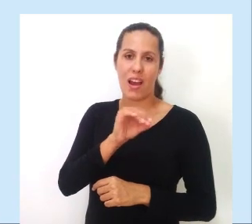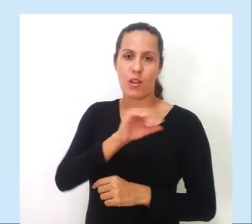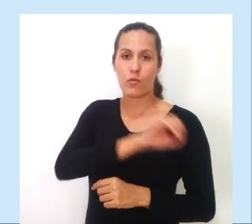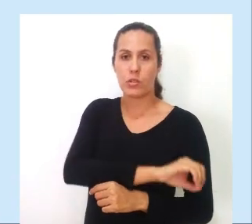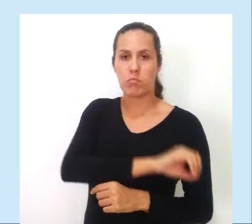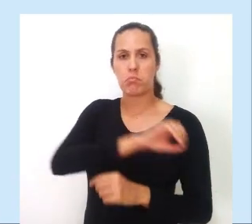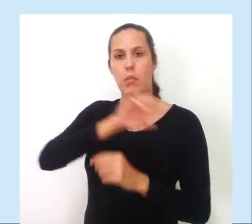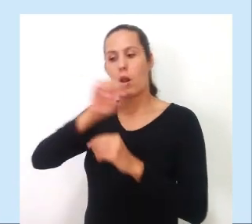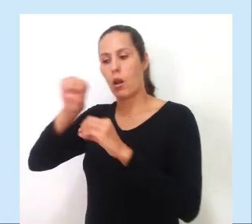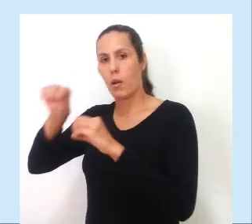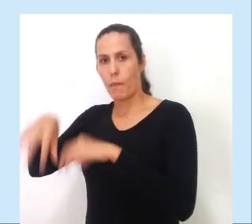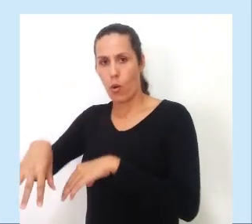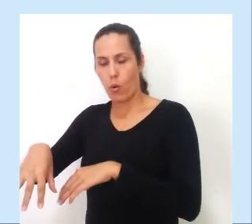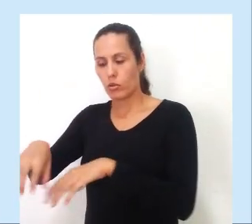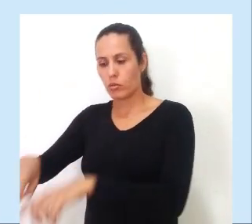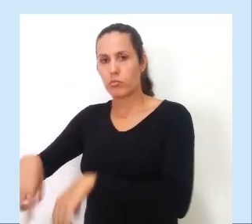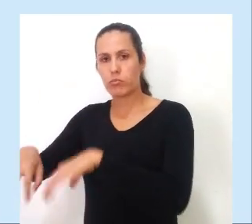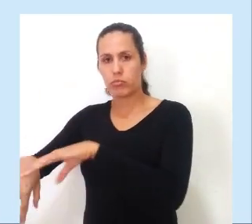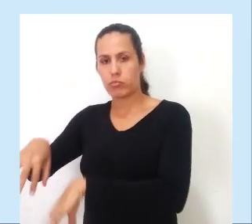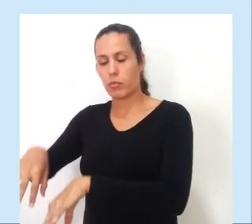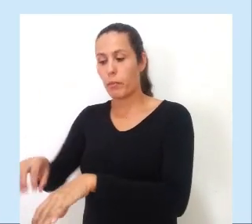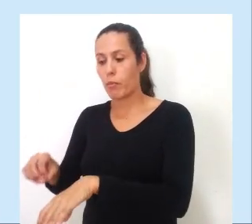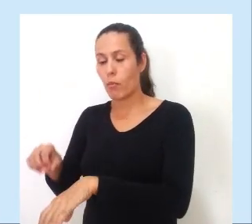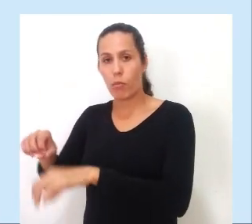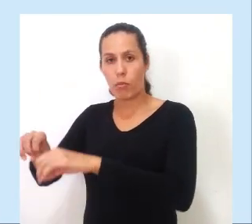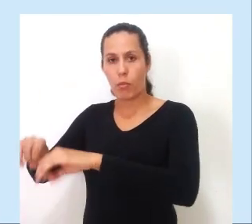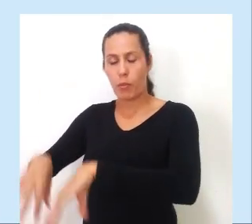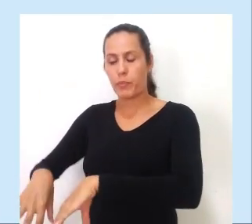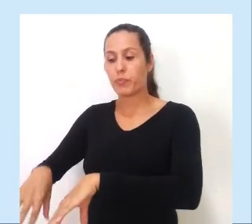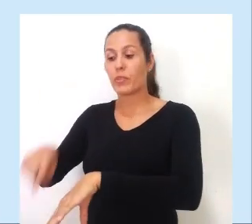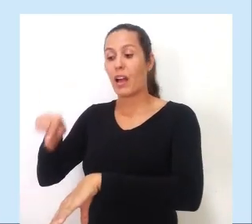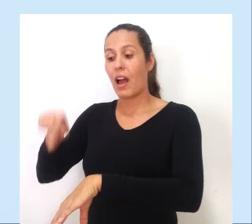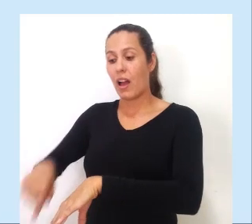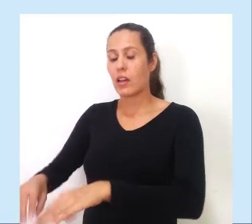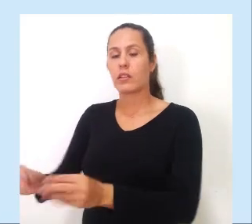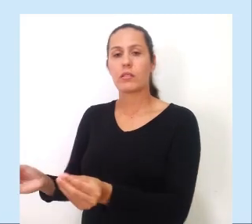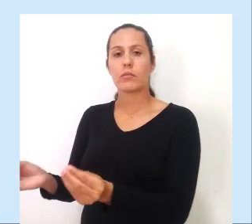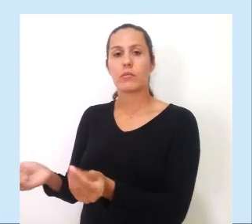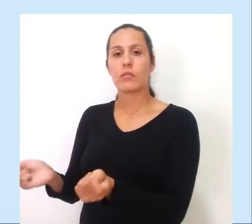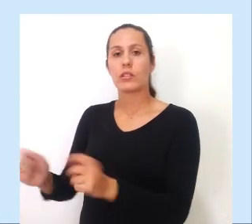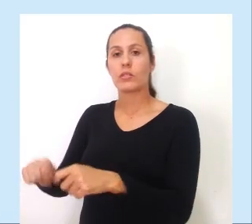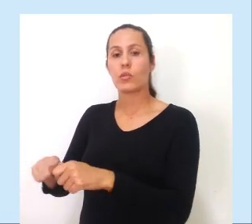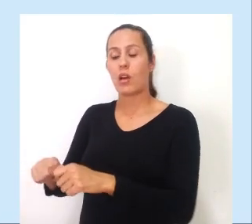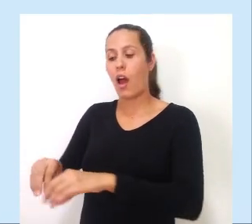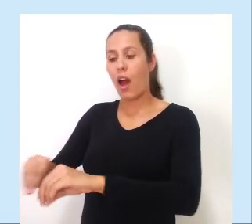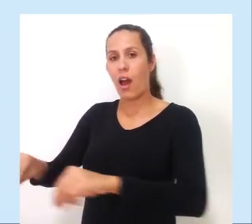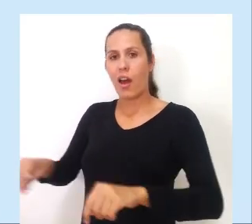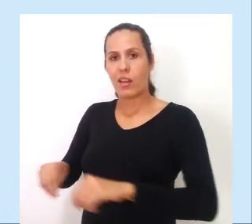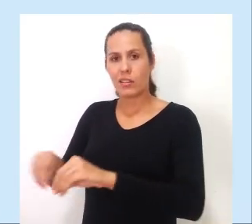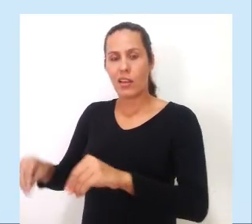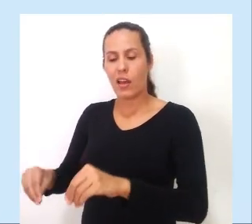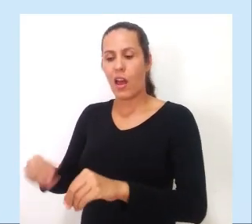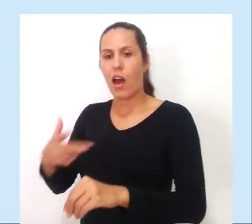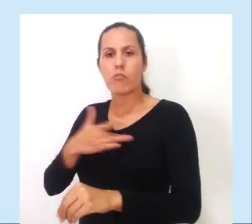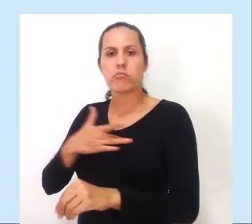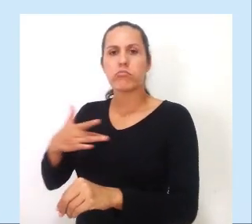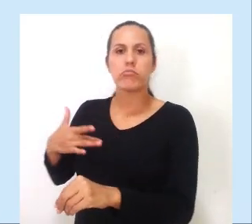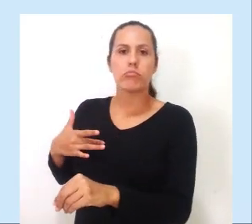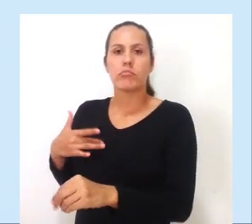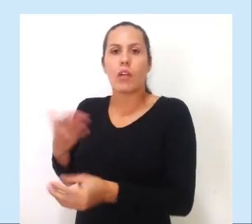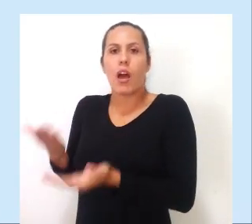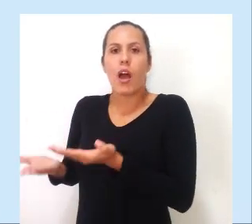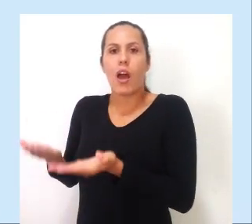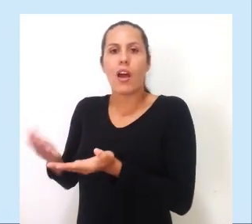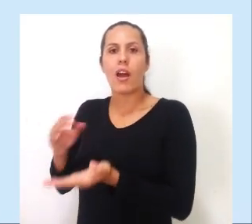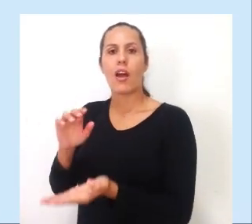cal, né, na agricultura, ali dentro daquela terra, ele vai equilibrar o pH